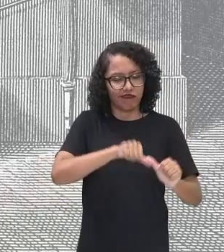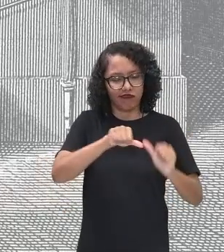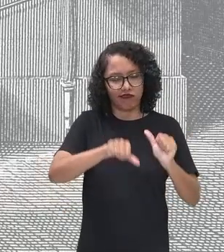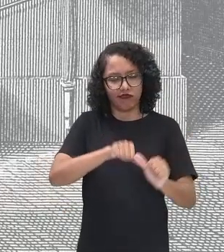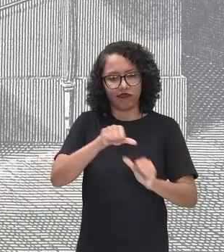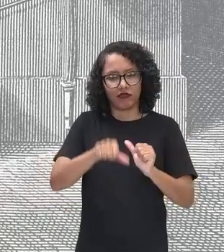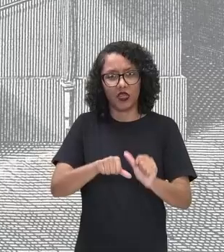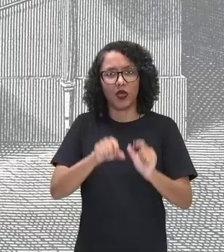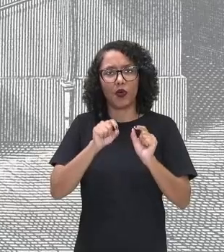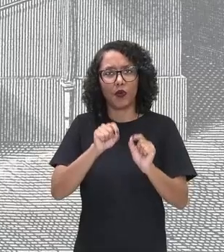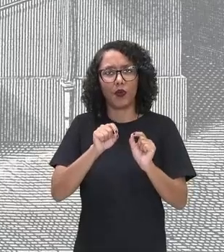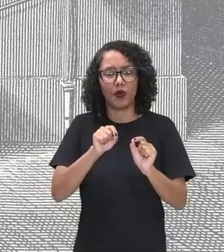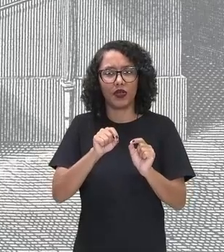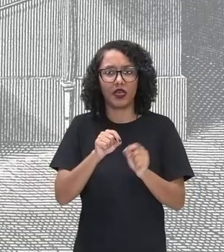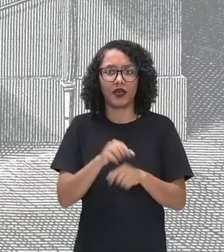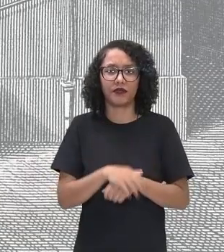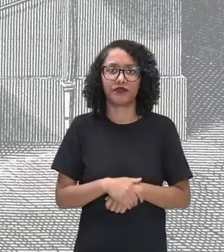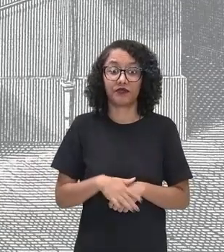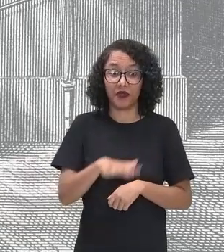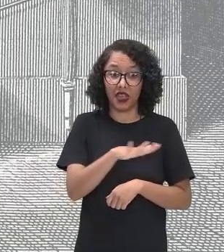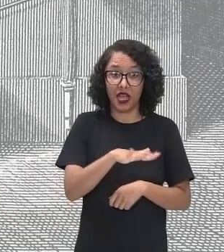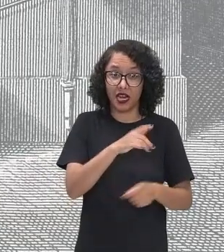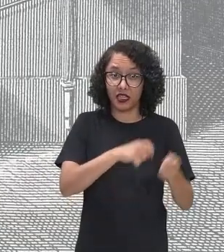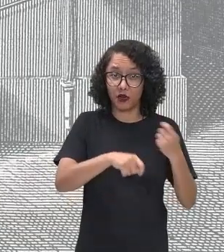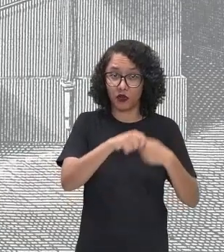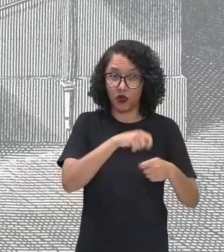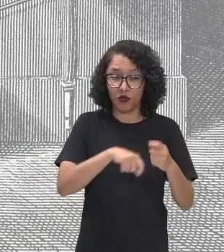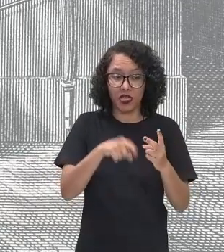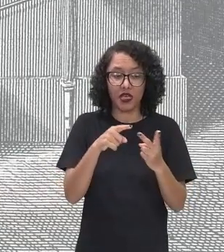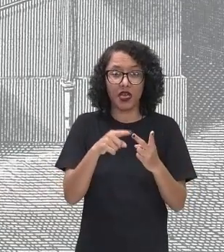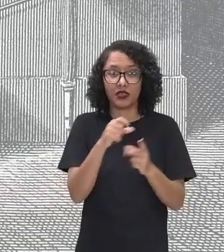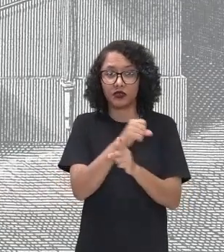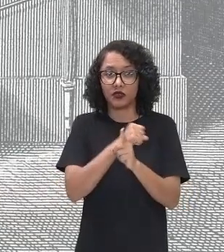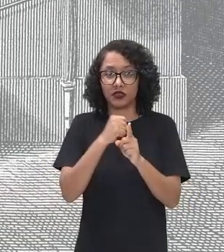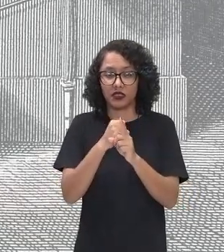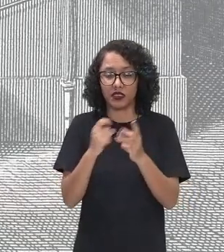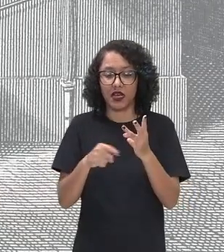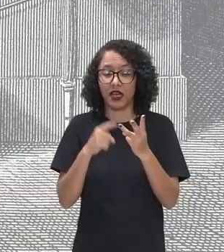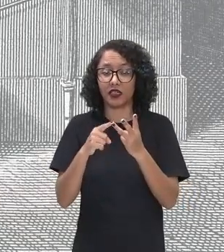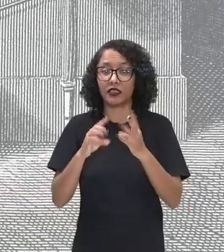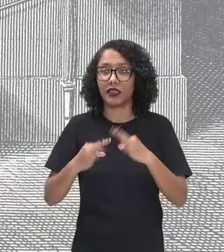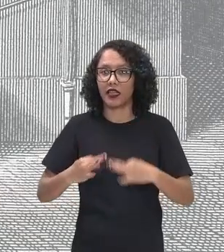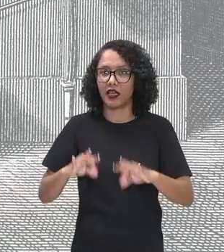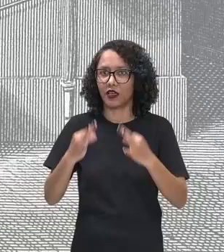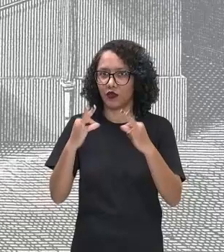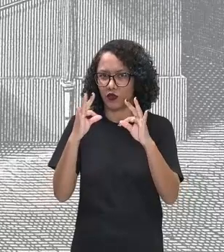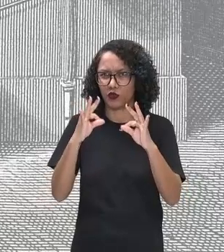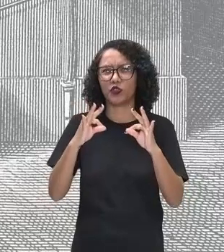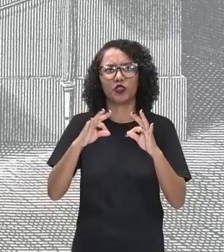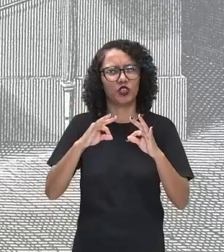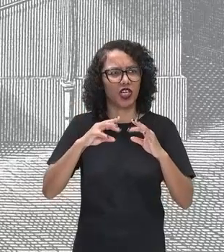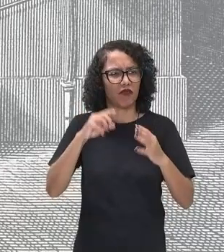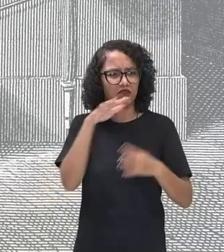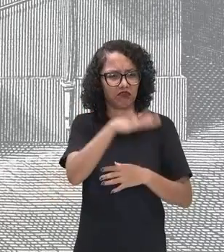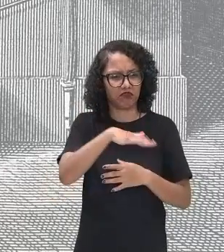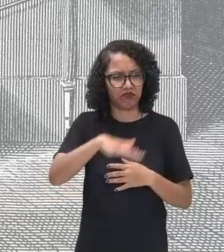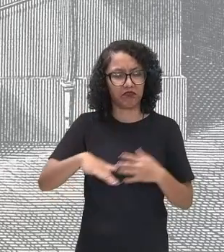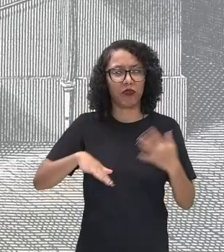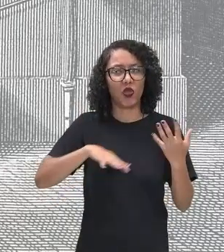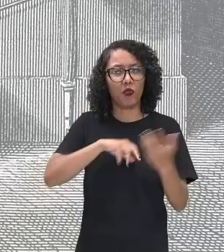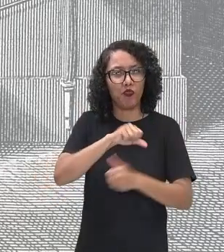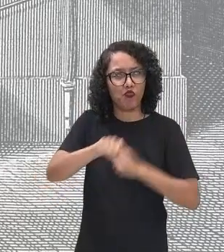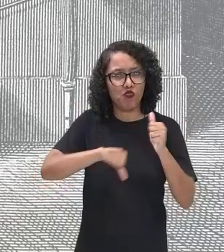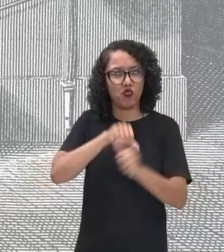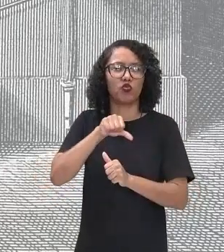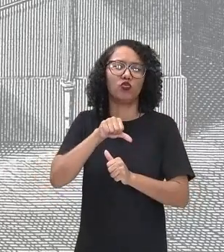alteraram radicalmente a economia, a sociedade e a tecnologia. Esse processo ele marcou a passagem